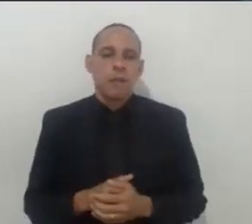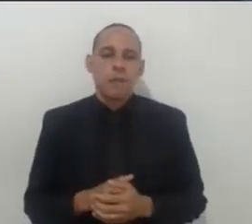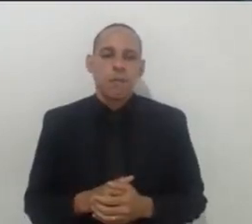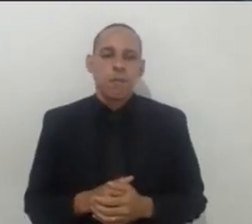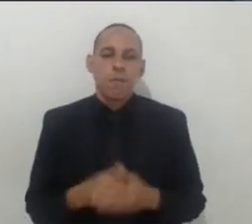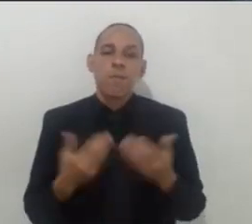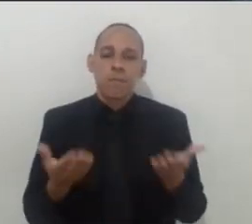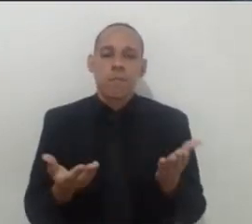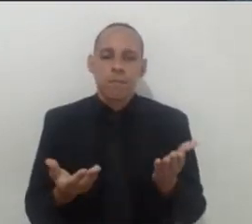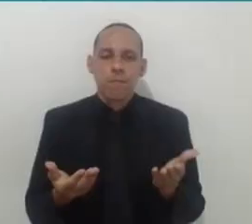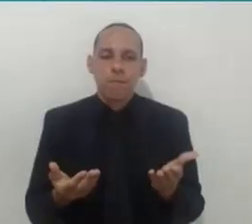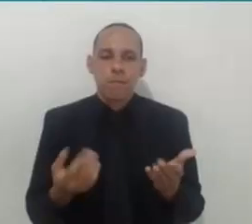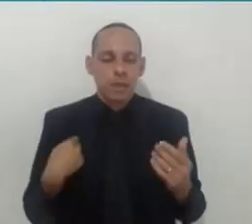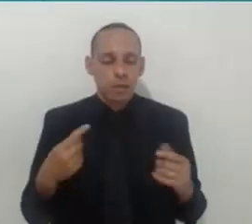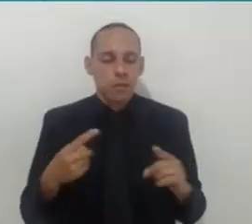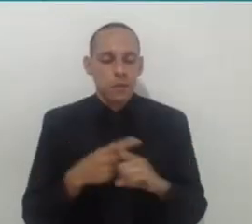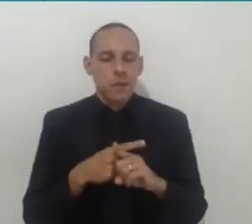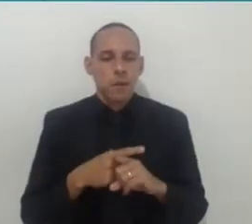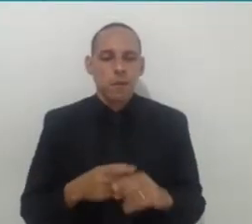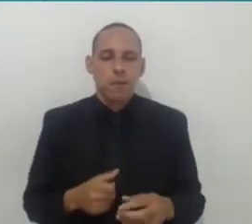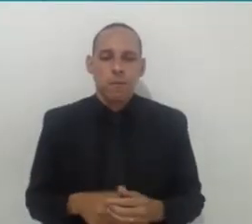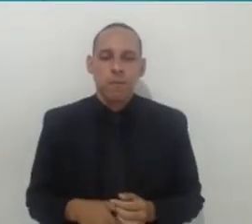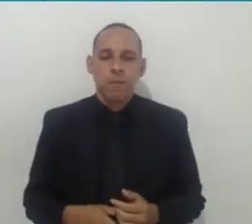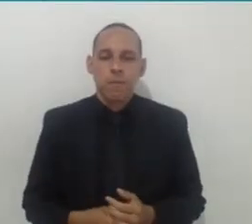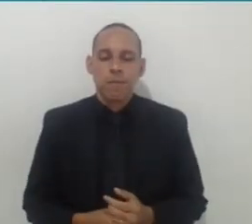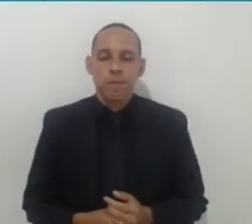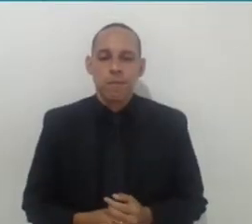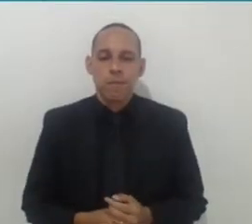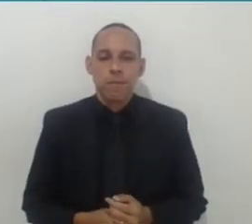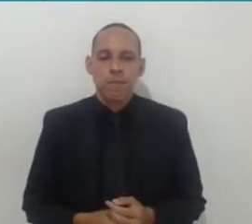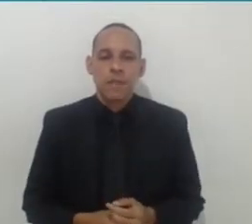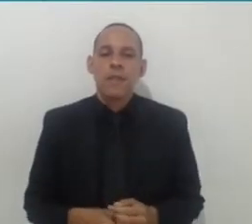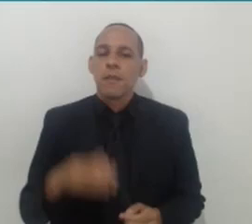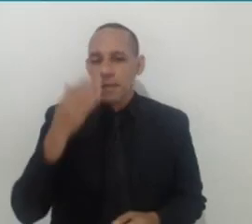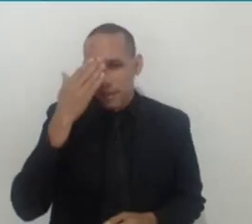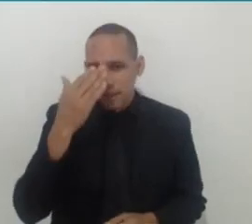posta a minha divergência. Fernando, doutora Zeneide.